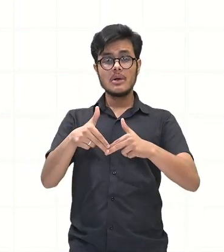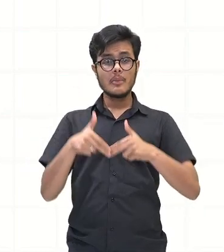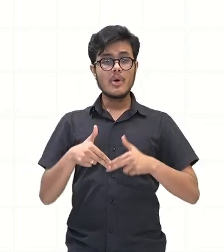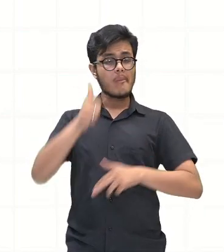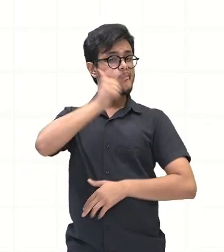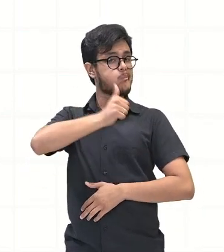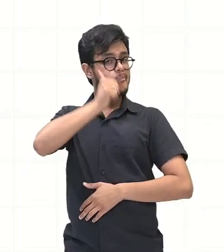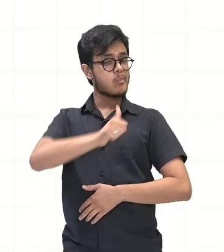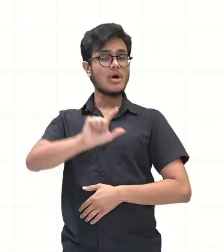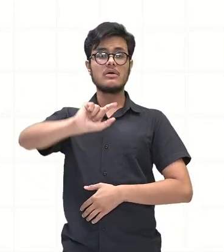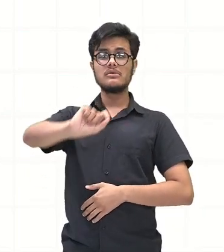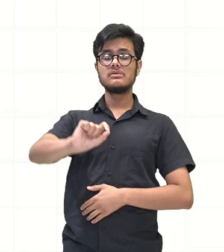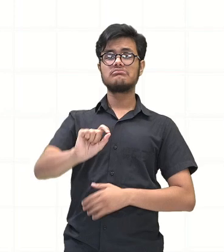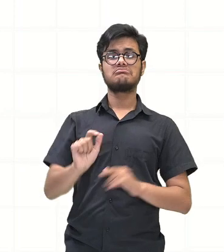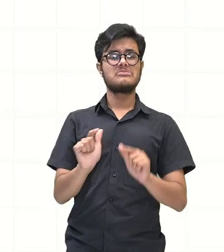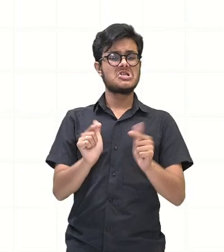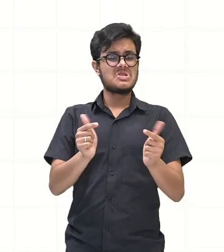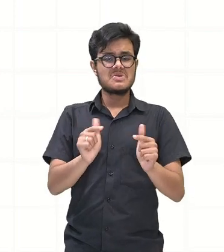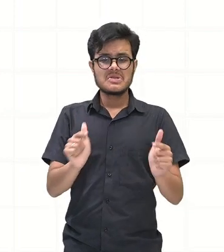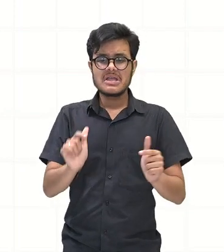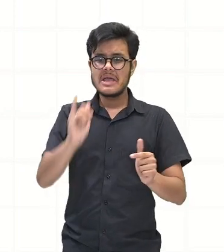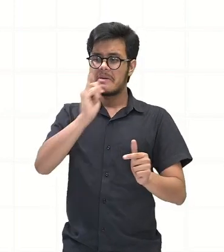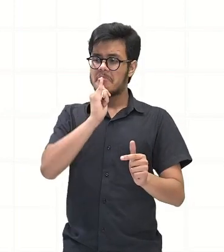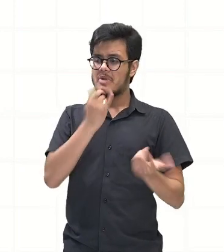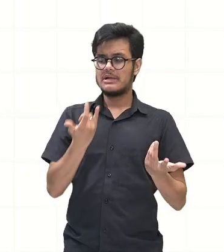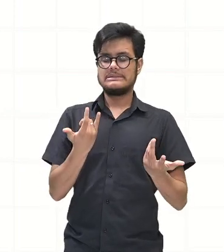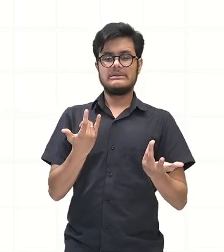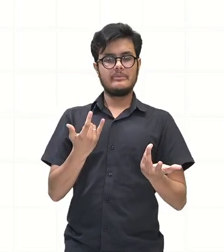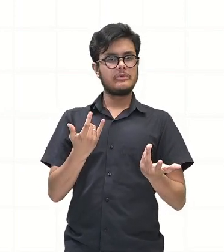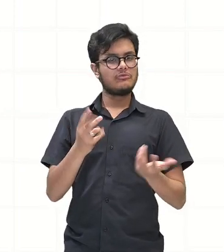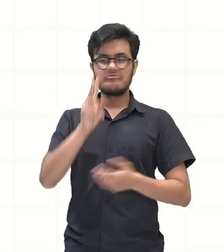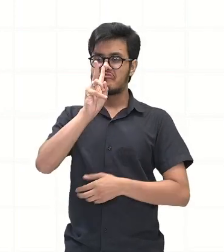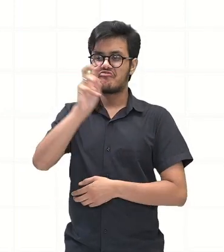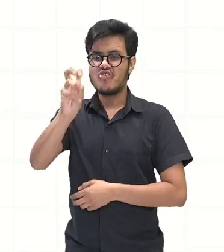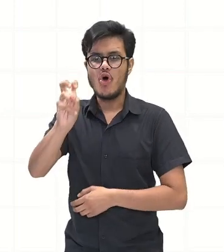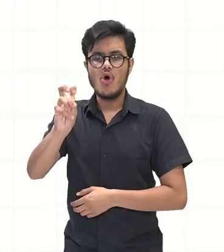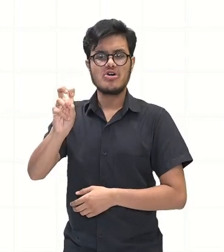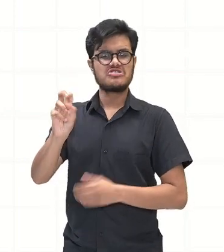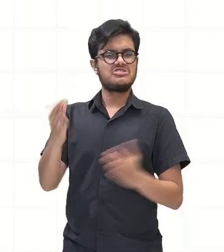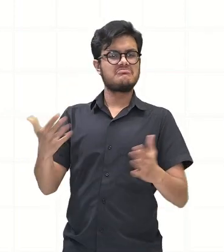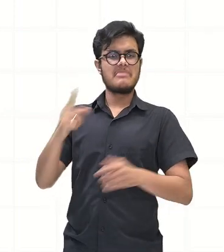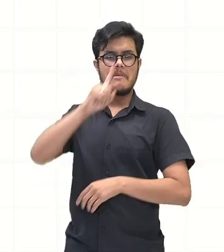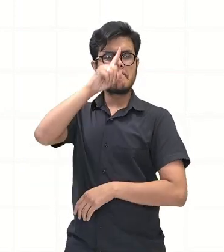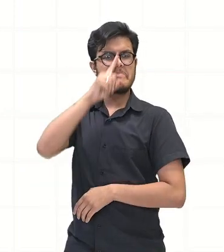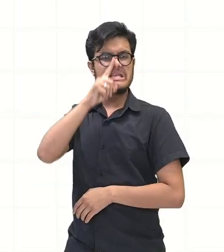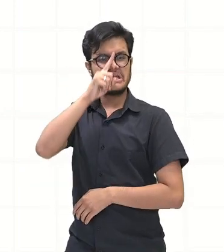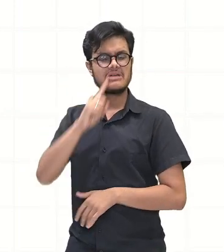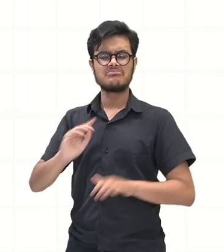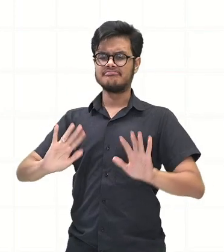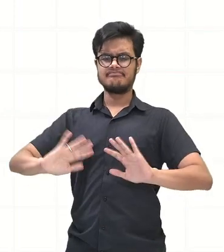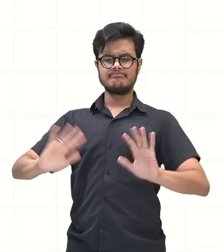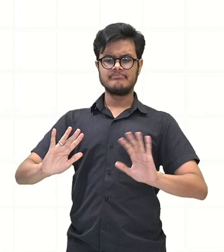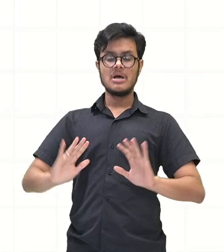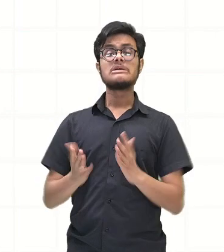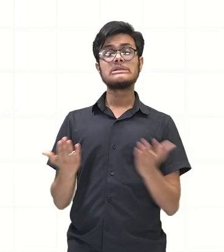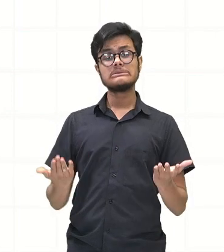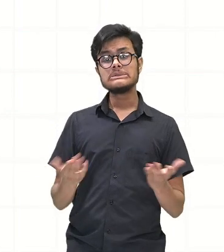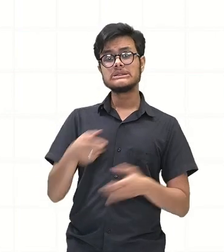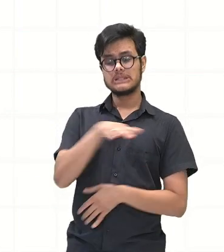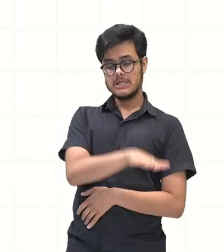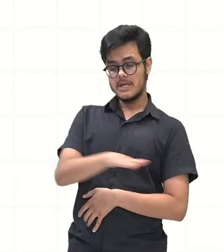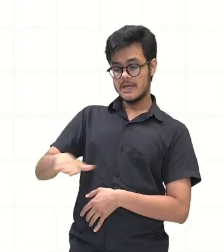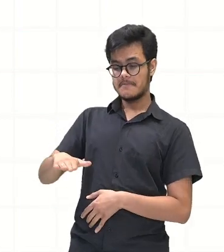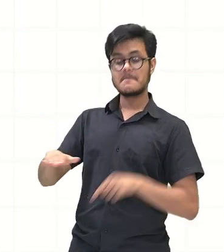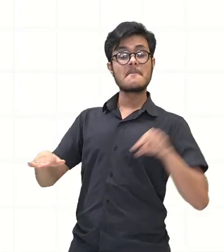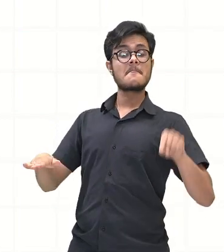mulheres não oferecerem grandes resistências, grandes riscos de rebeldia, e as crianças por conta